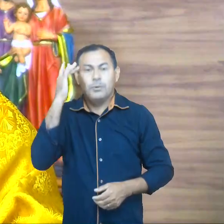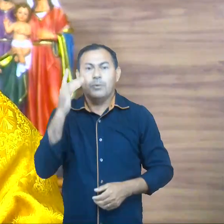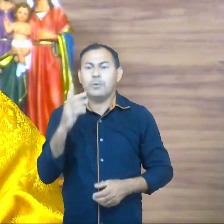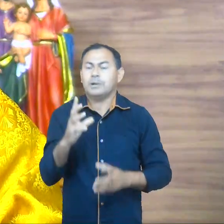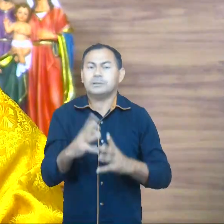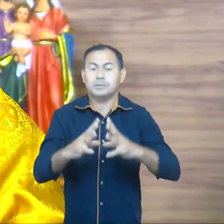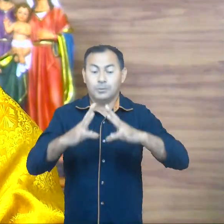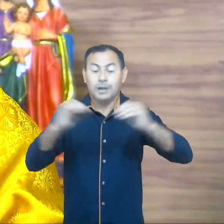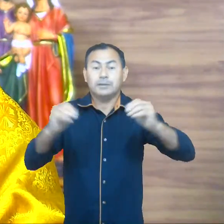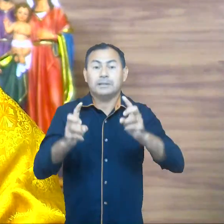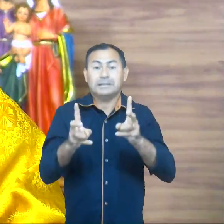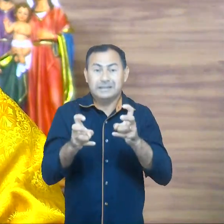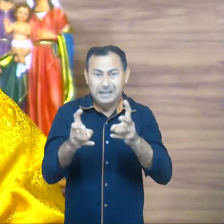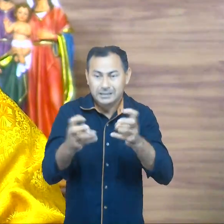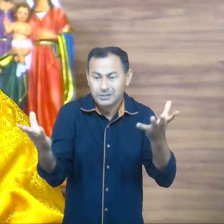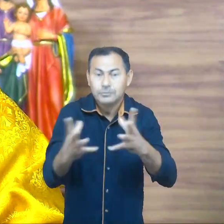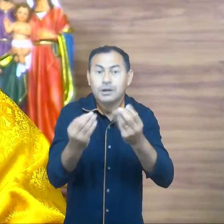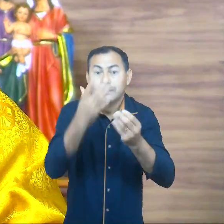câncer?